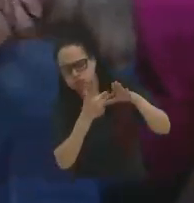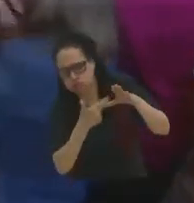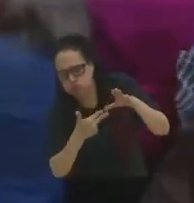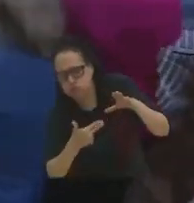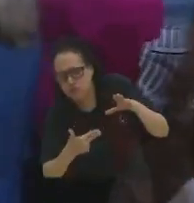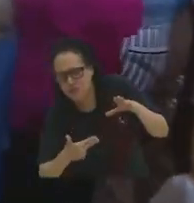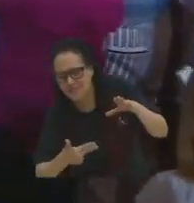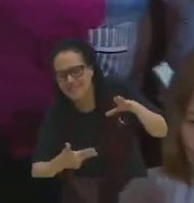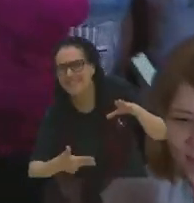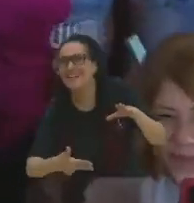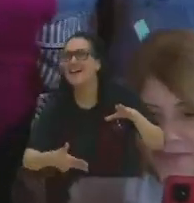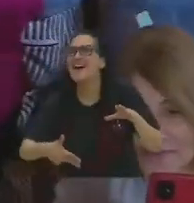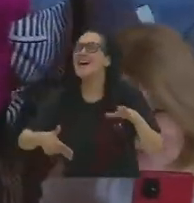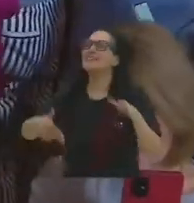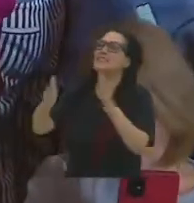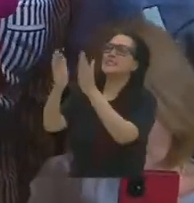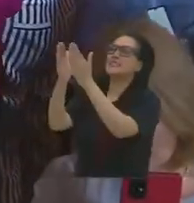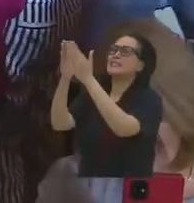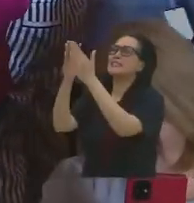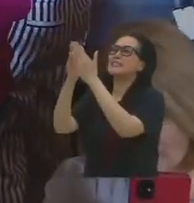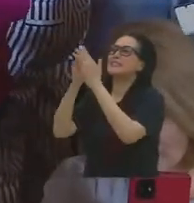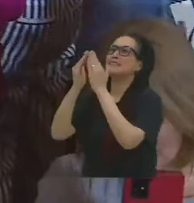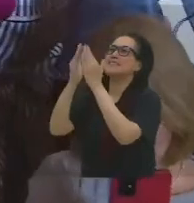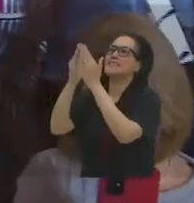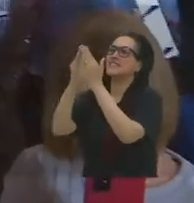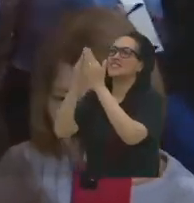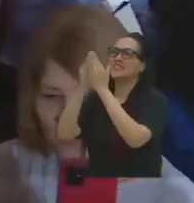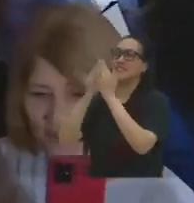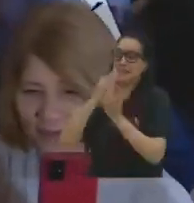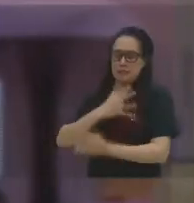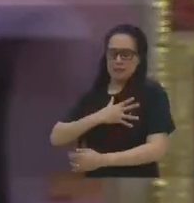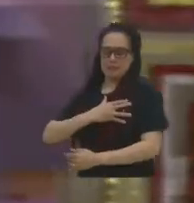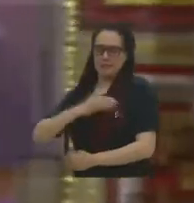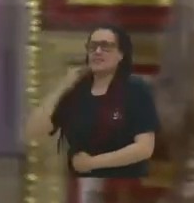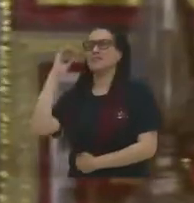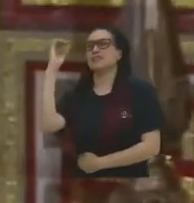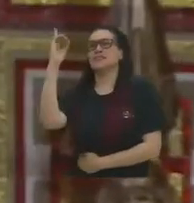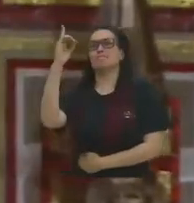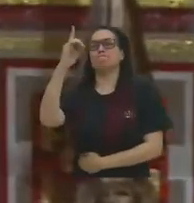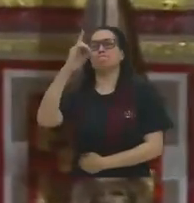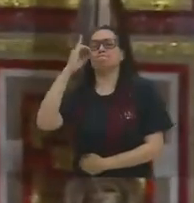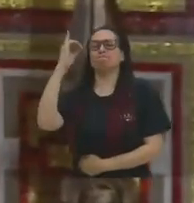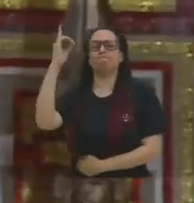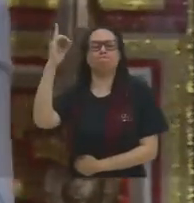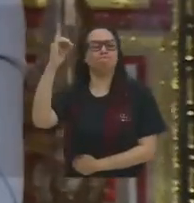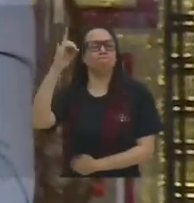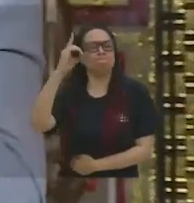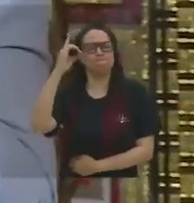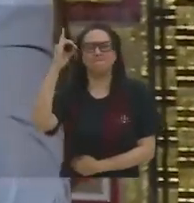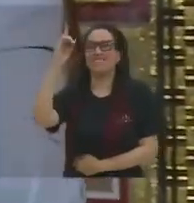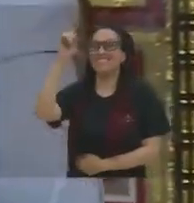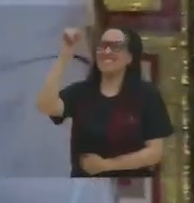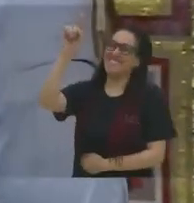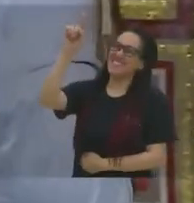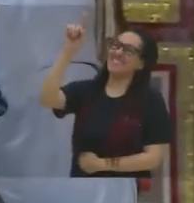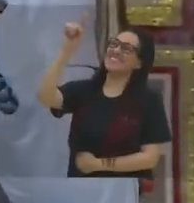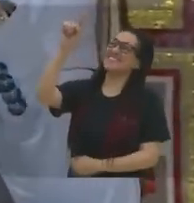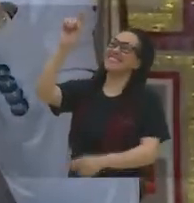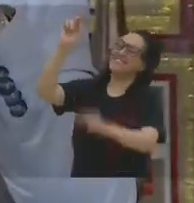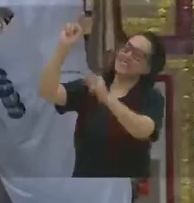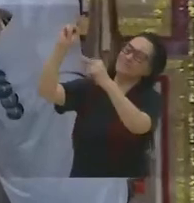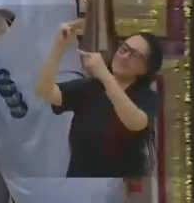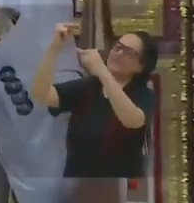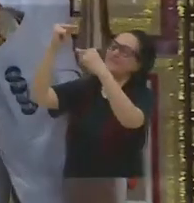eu clamei ao filho de Davi, ele me